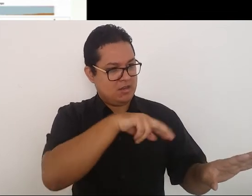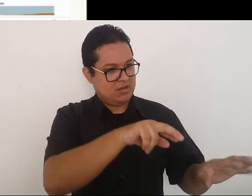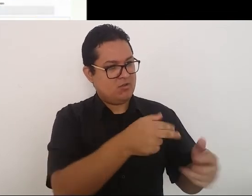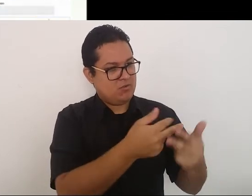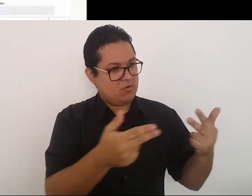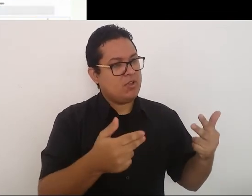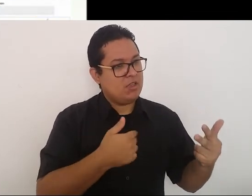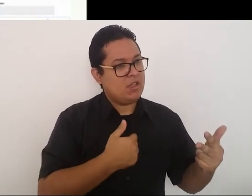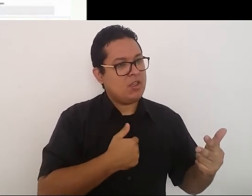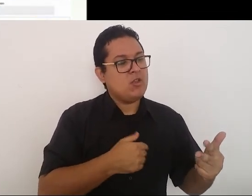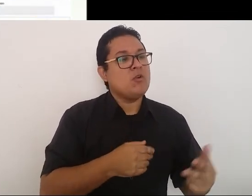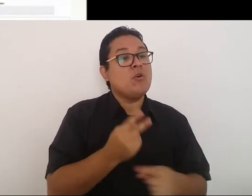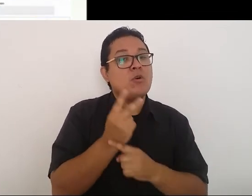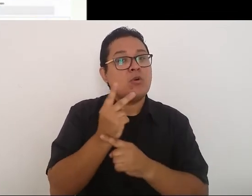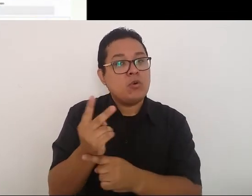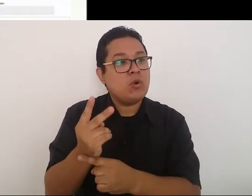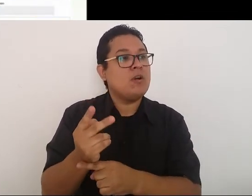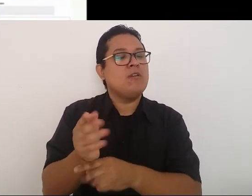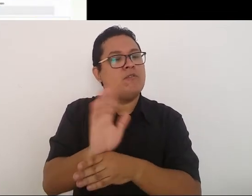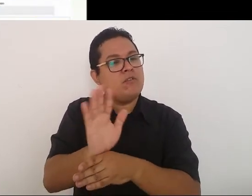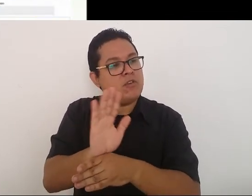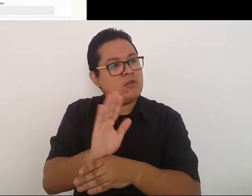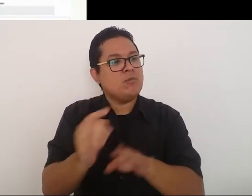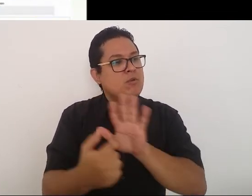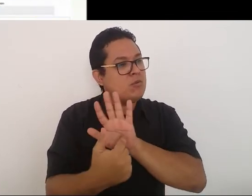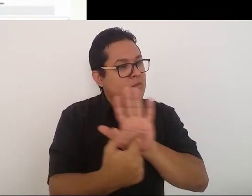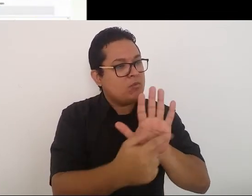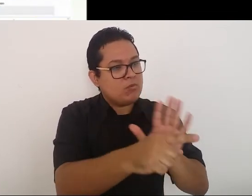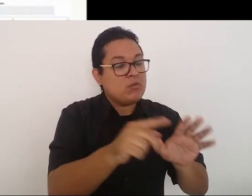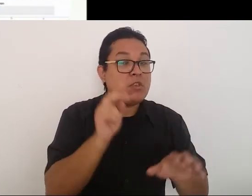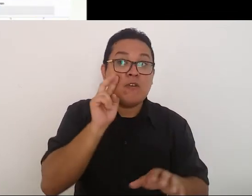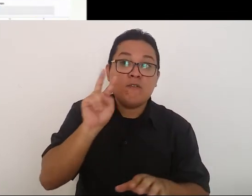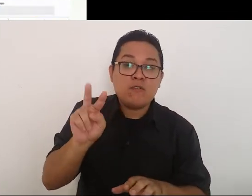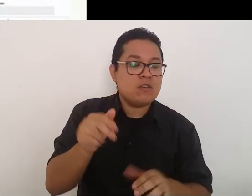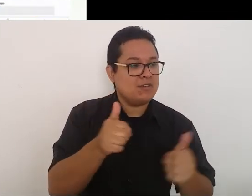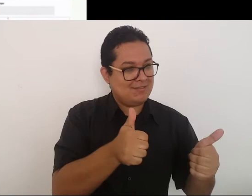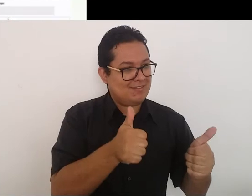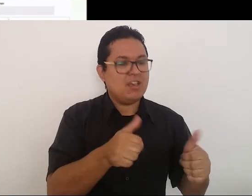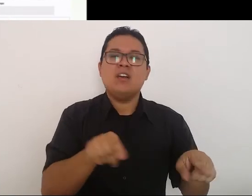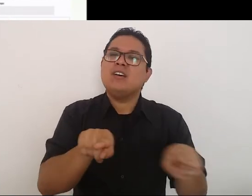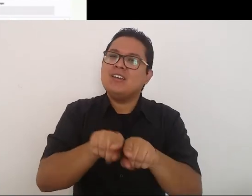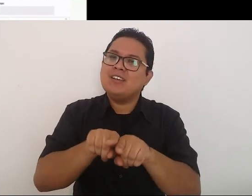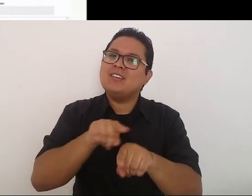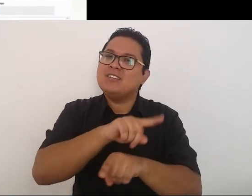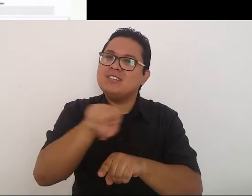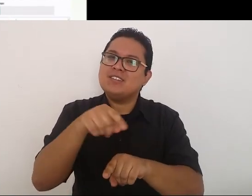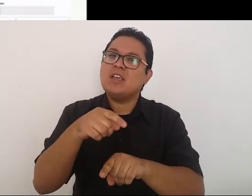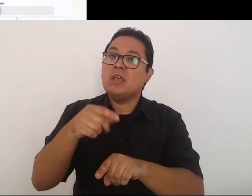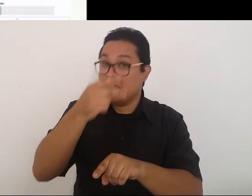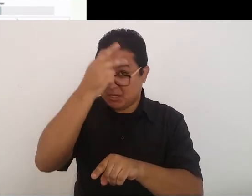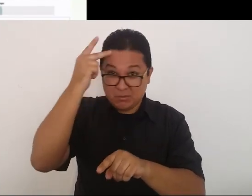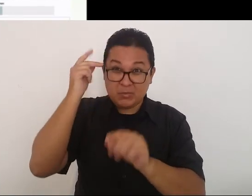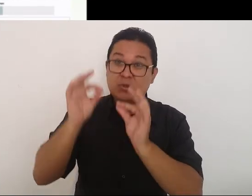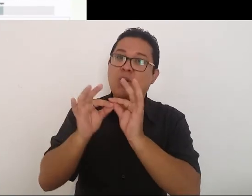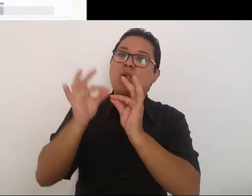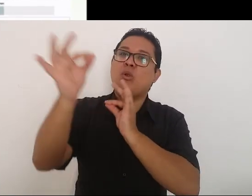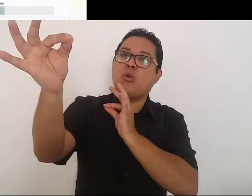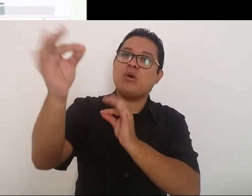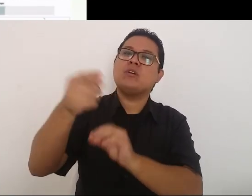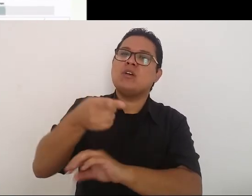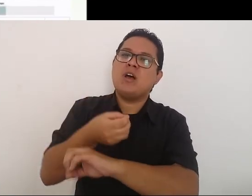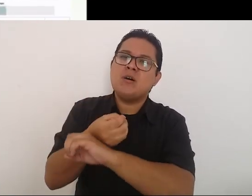uma live de algum culto que ele tenha acompanhado, faz uma videochamada com o pessoal que está